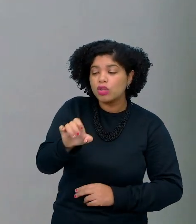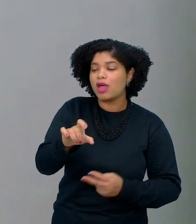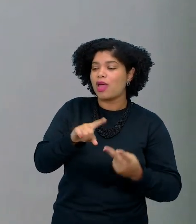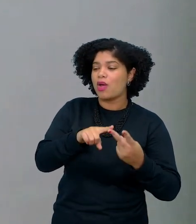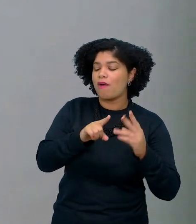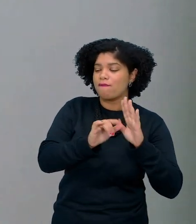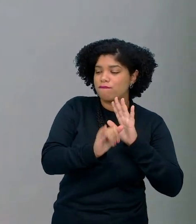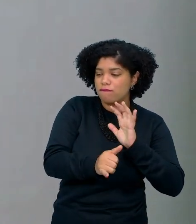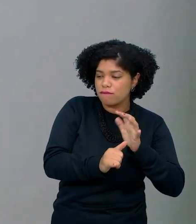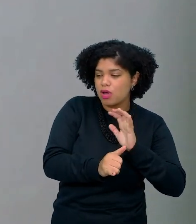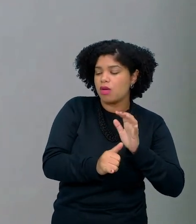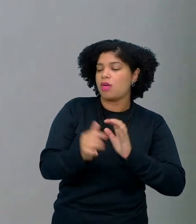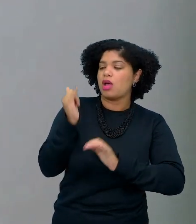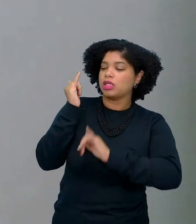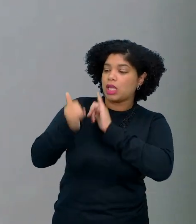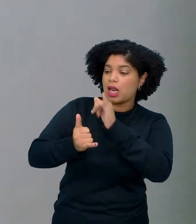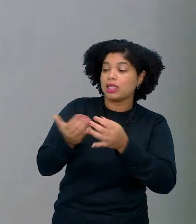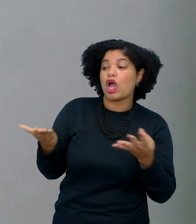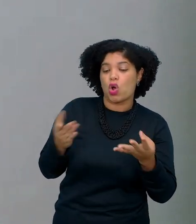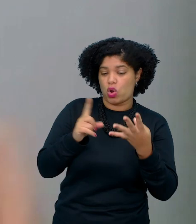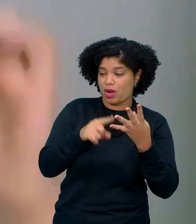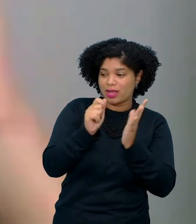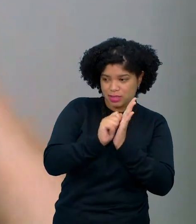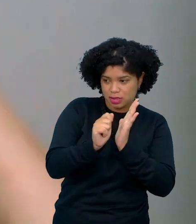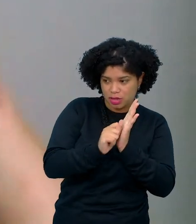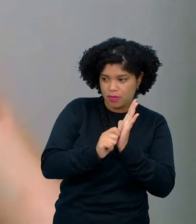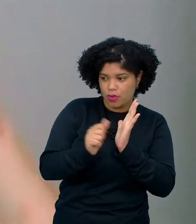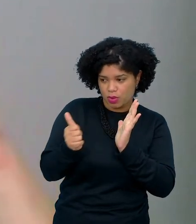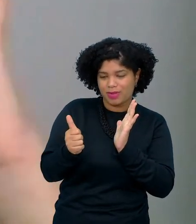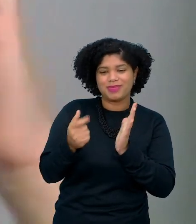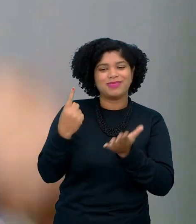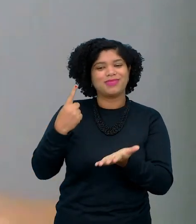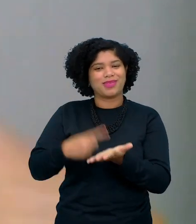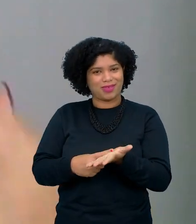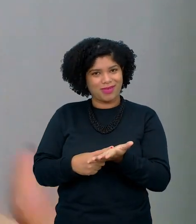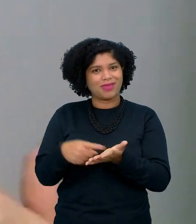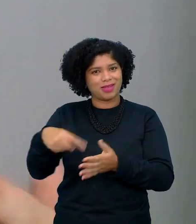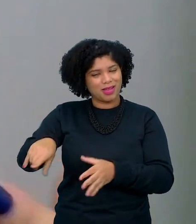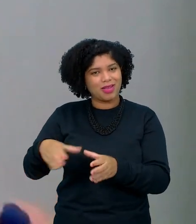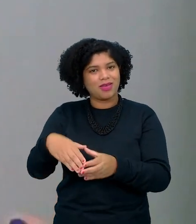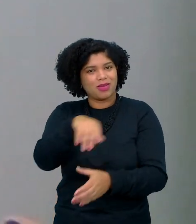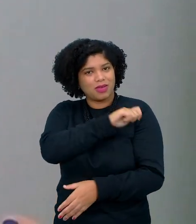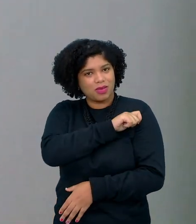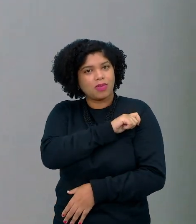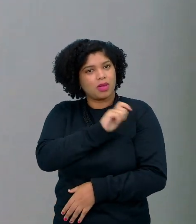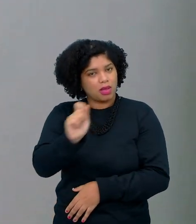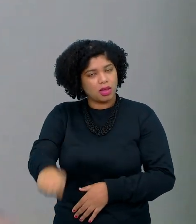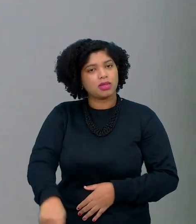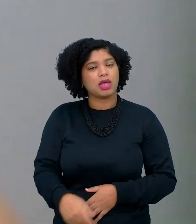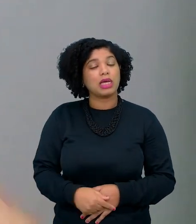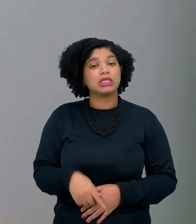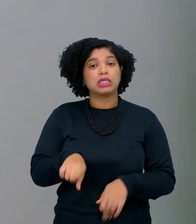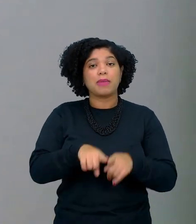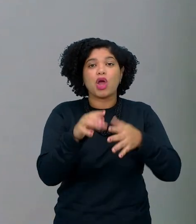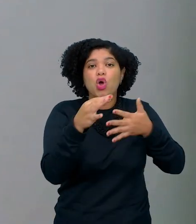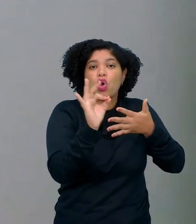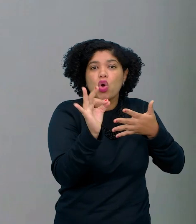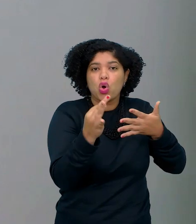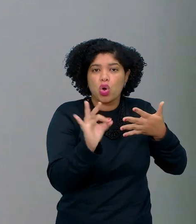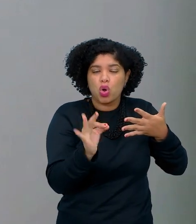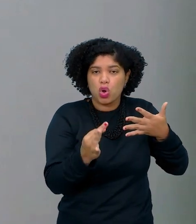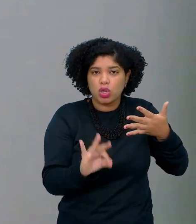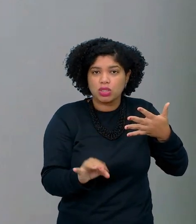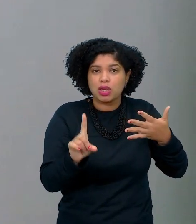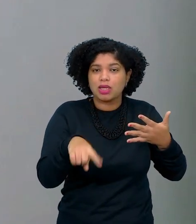e da lenda, agora é o momento da escrita. Mesmo na hora da gente fazer a correção das questões que é de